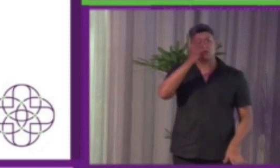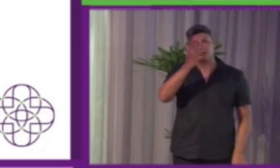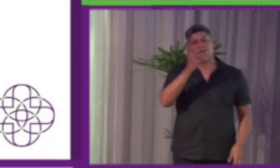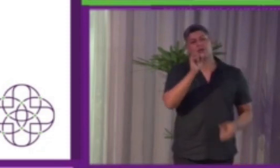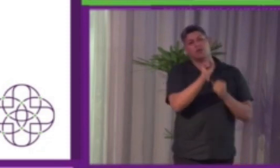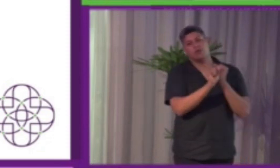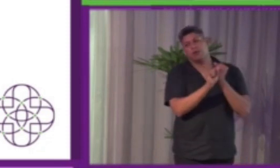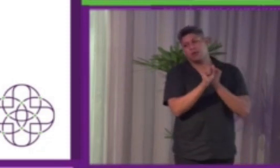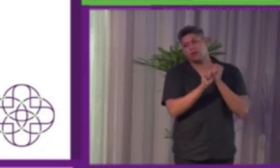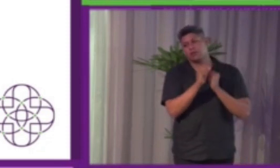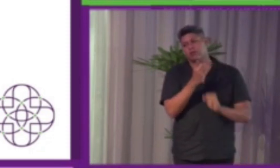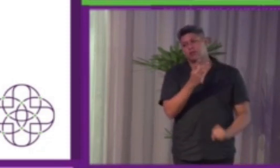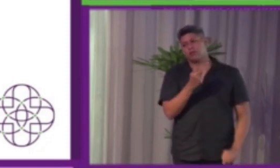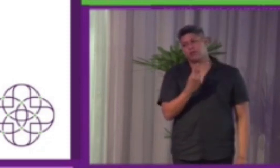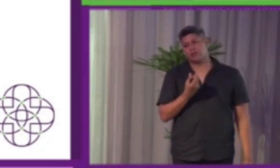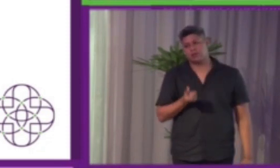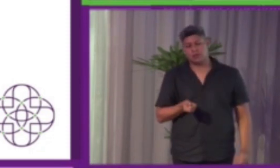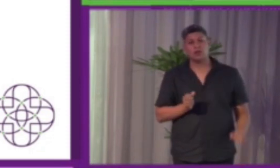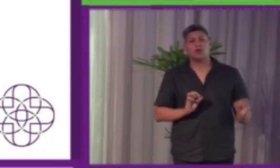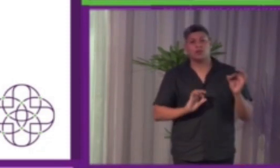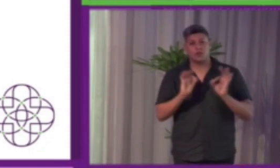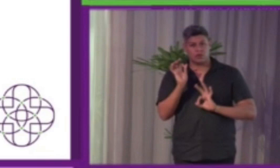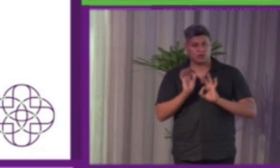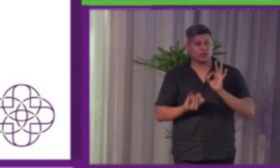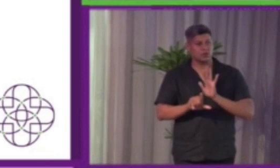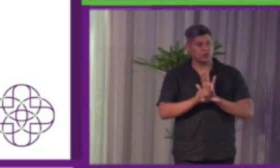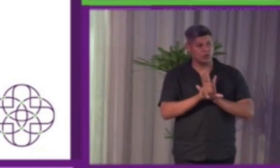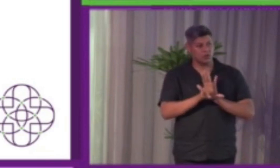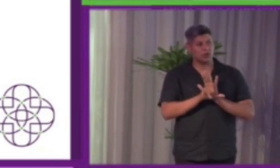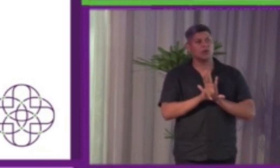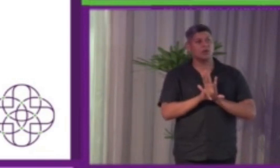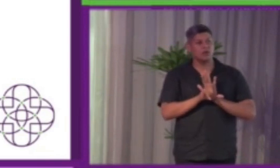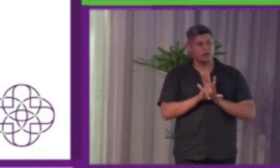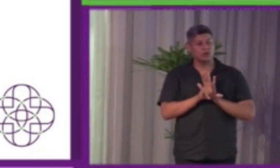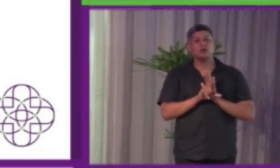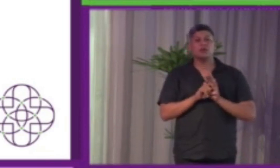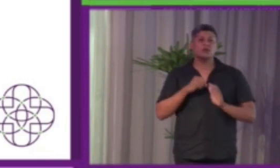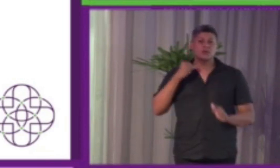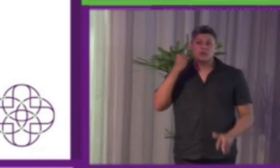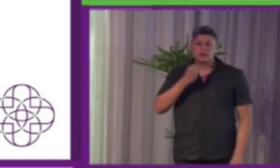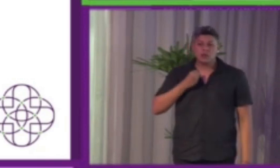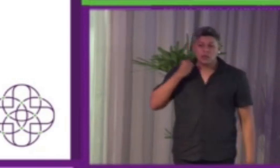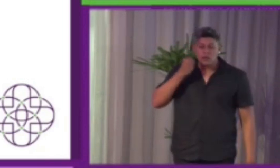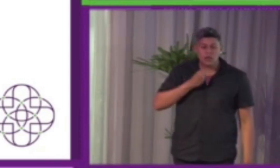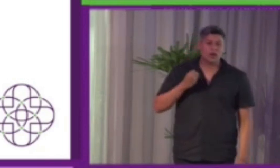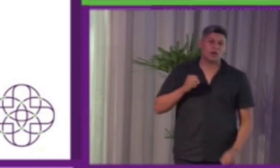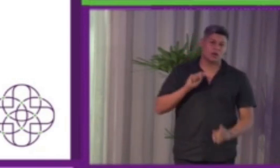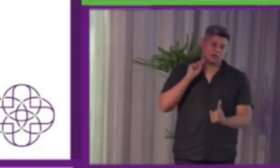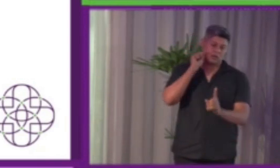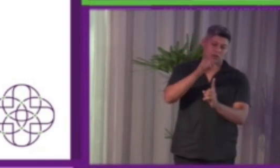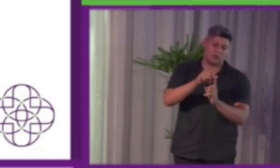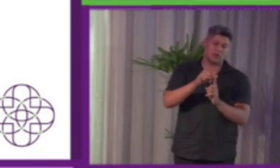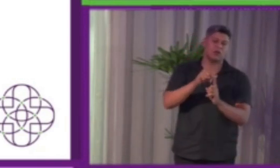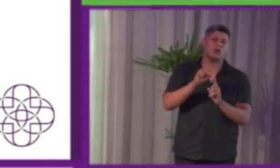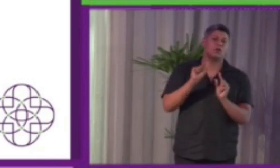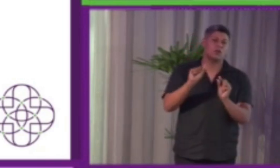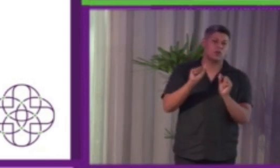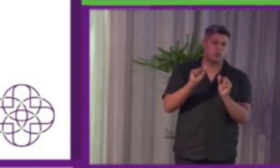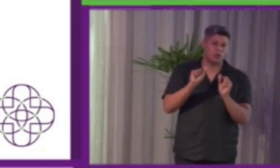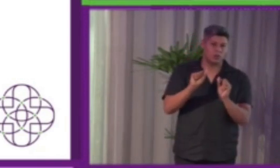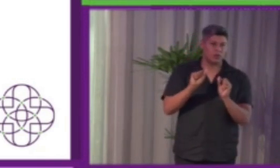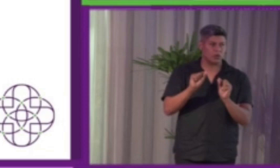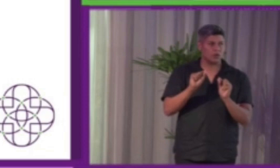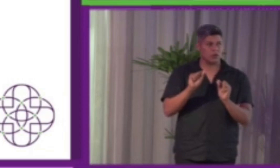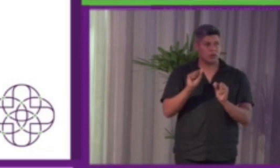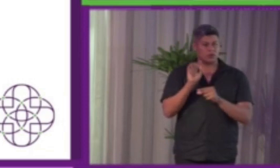2016, tá? Com, então, um projeto de lei do Senado que já pretendia que no Brasil houvesse, então, um limiar de